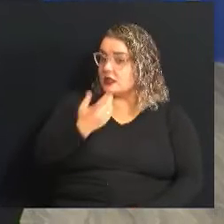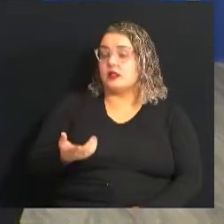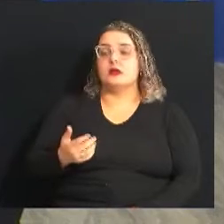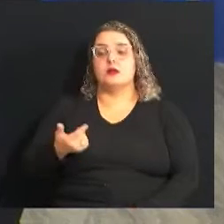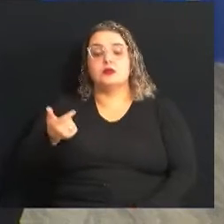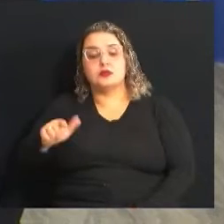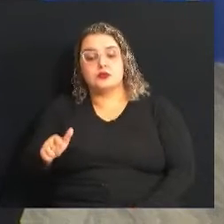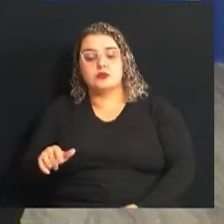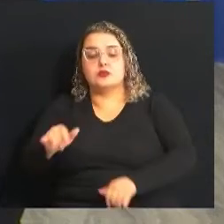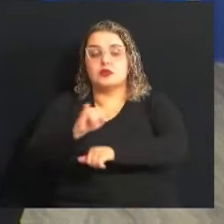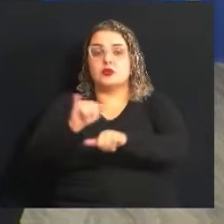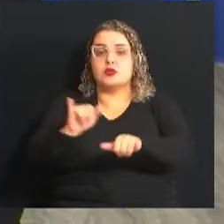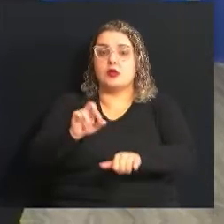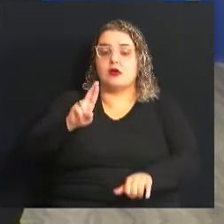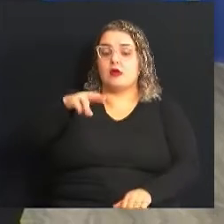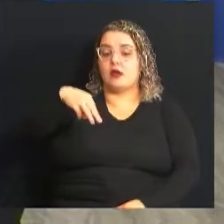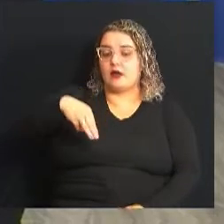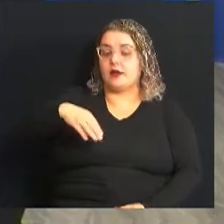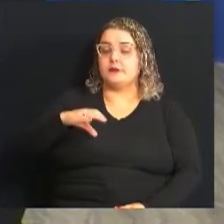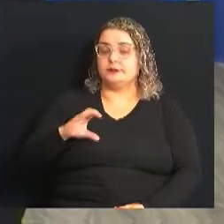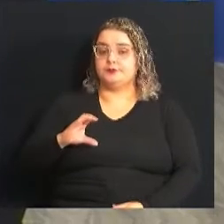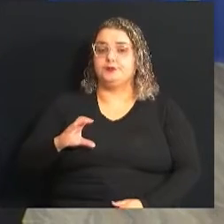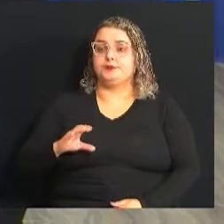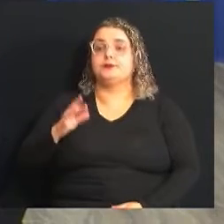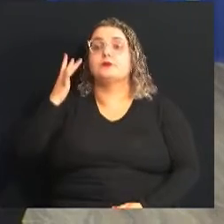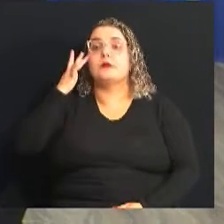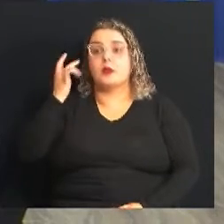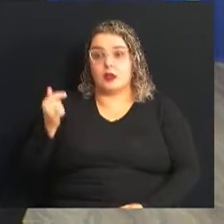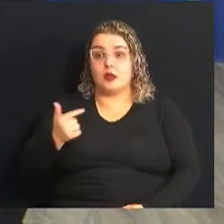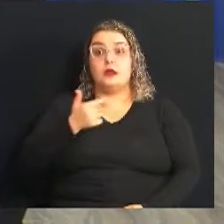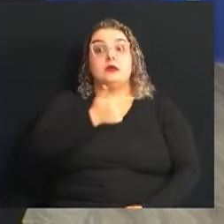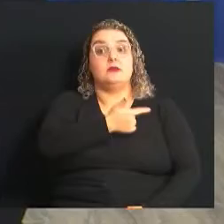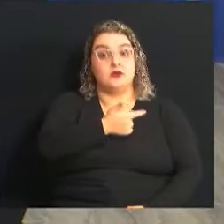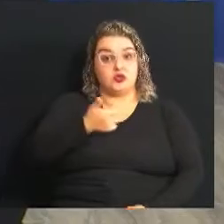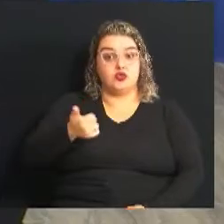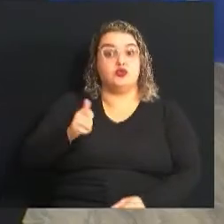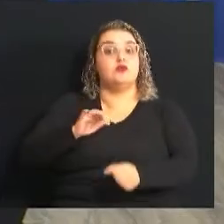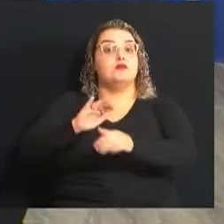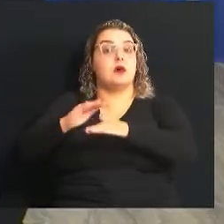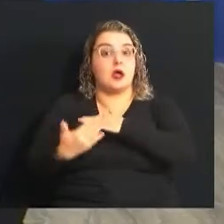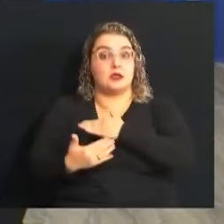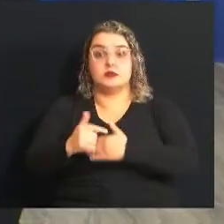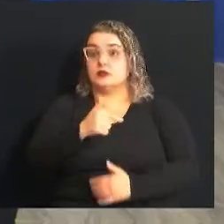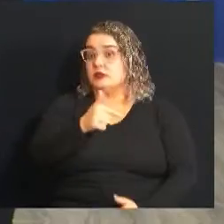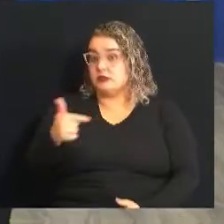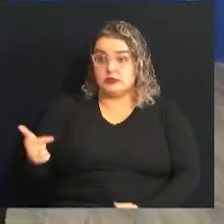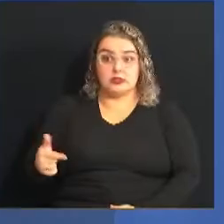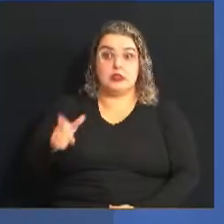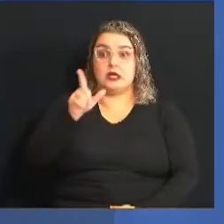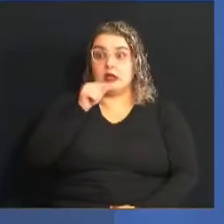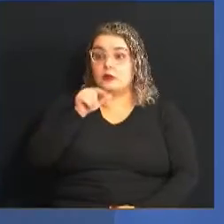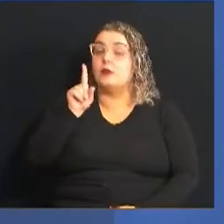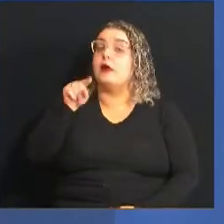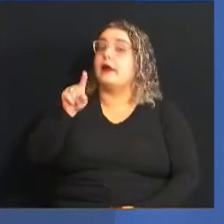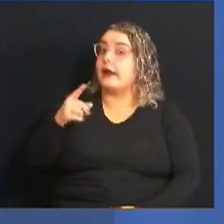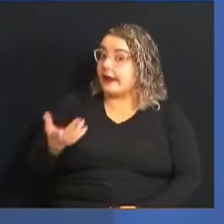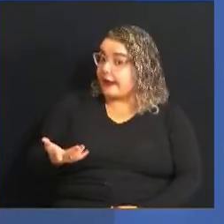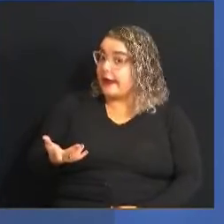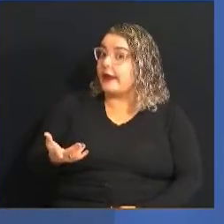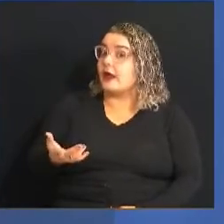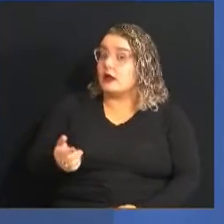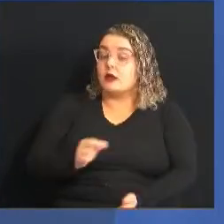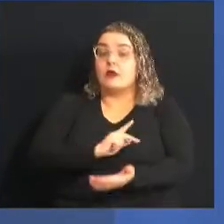de Campinas, até porque amanhã 21 bairros da cidade de Campinas vão ficar sem água, hein? É isso mesmo, porque a gente está com